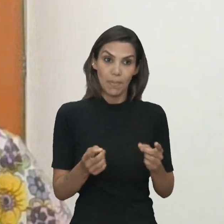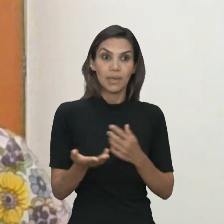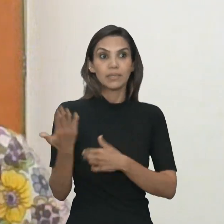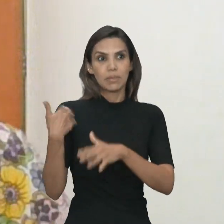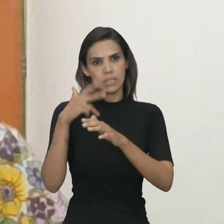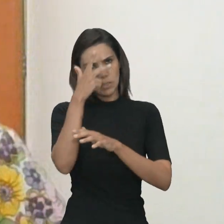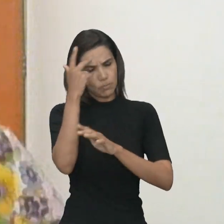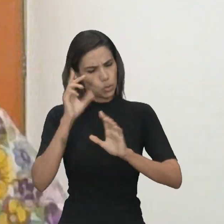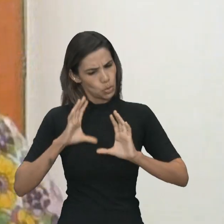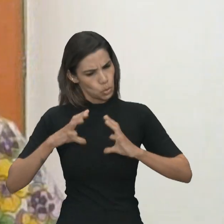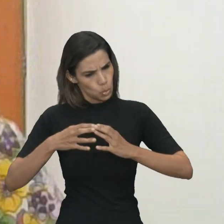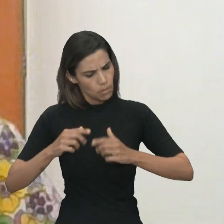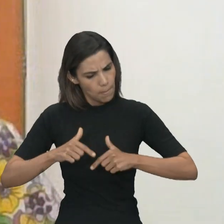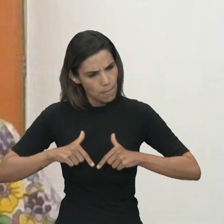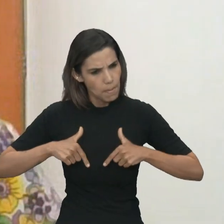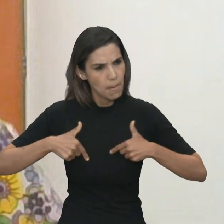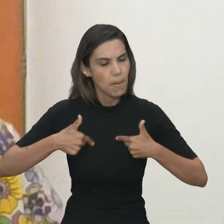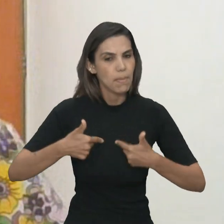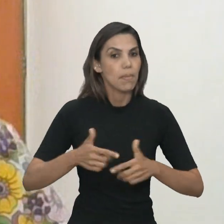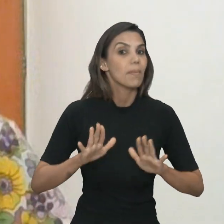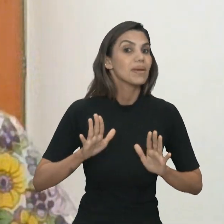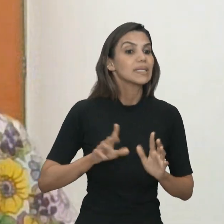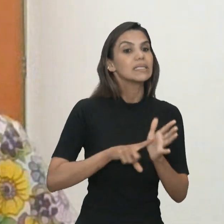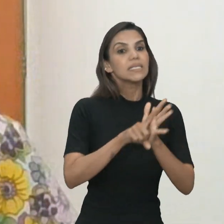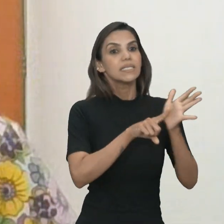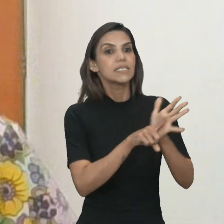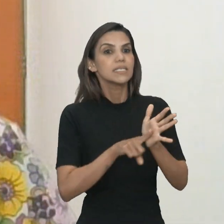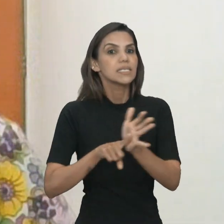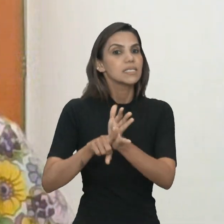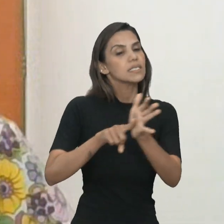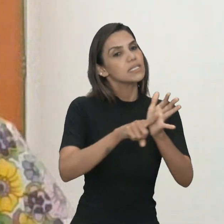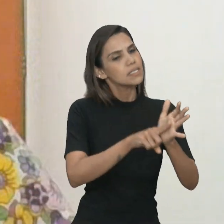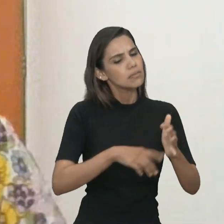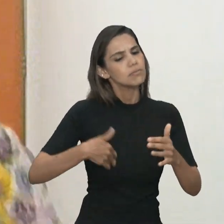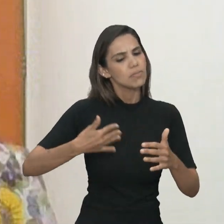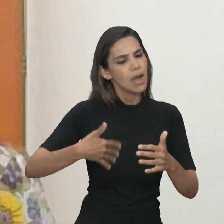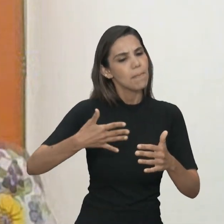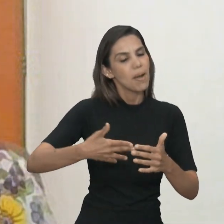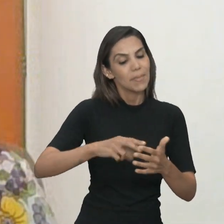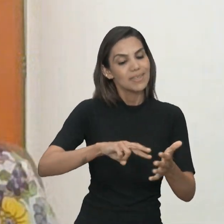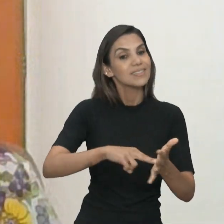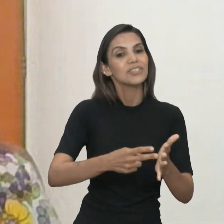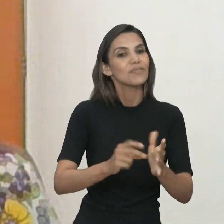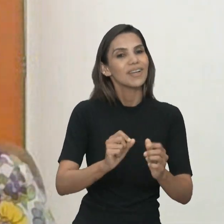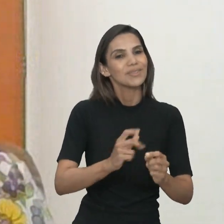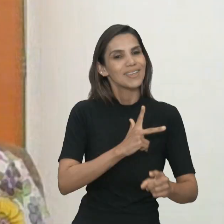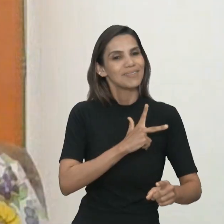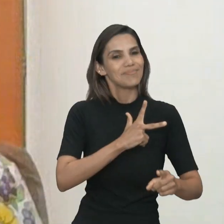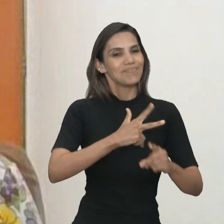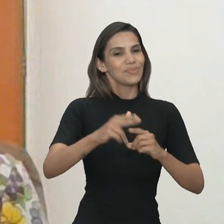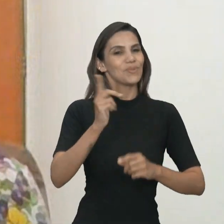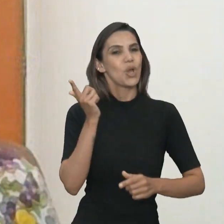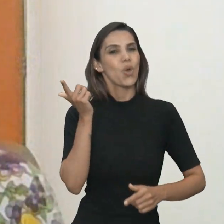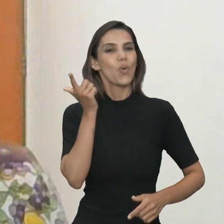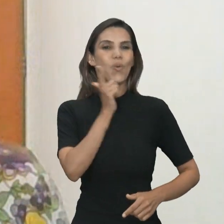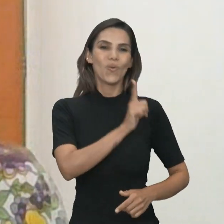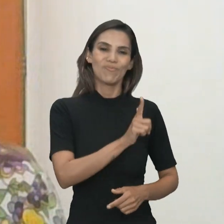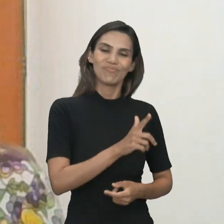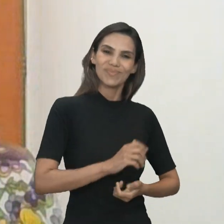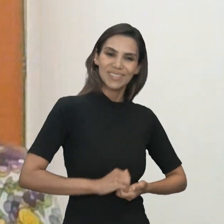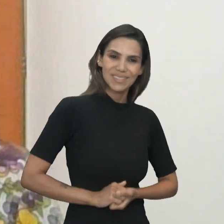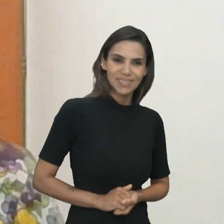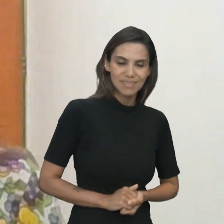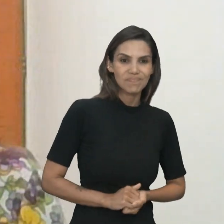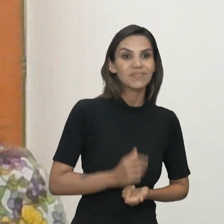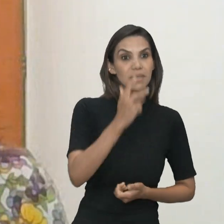nós. Então, falar de exame periódico é falar de uma conquista, sabe? De uma conquista que gerações de servidores